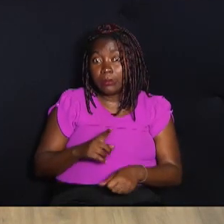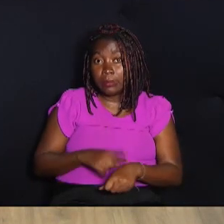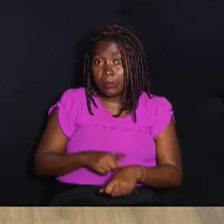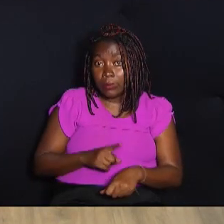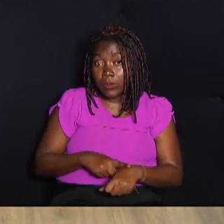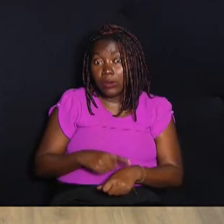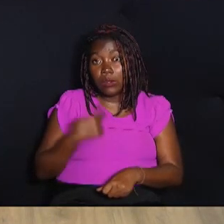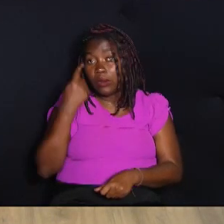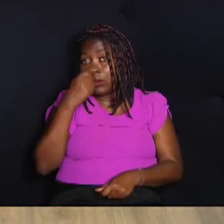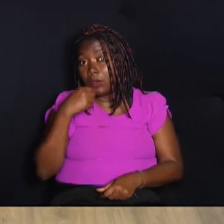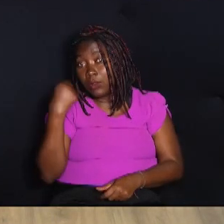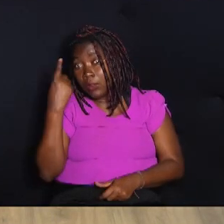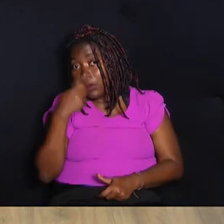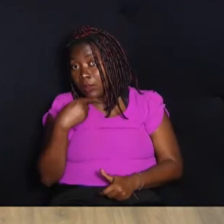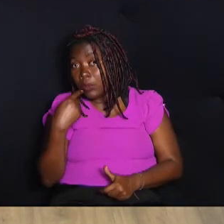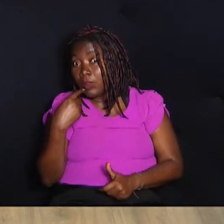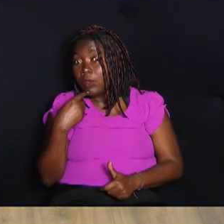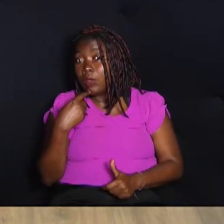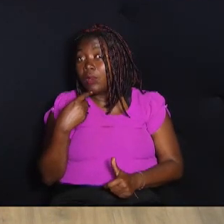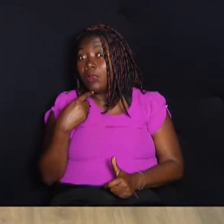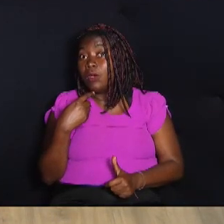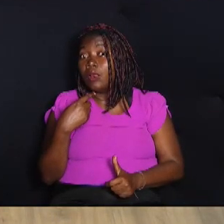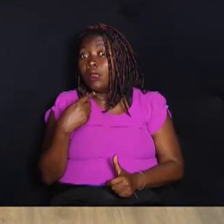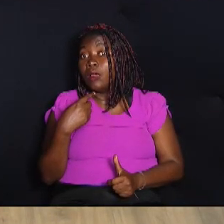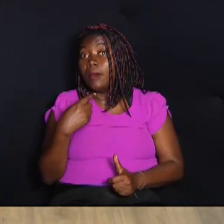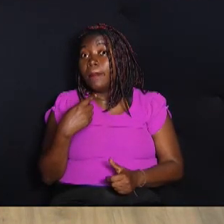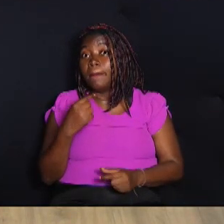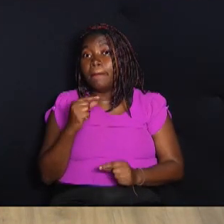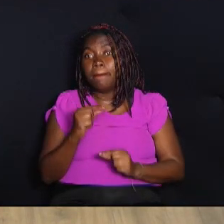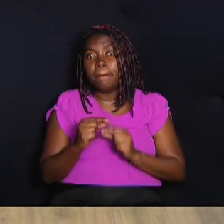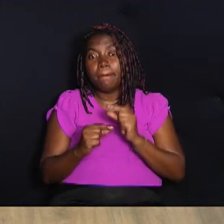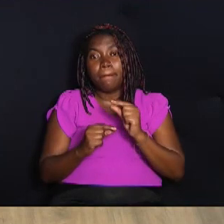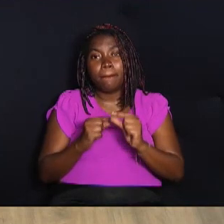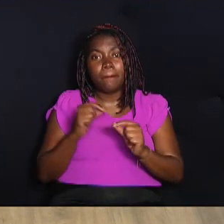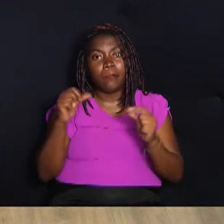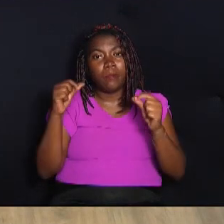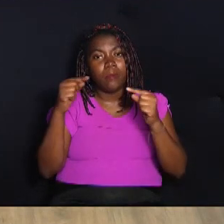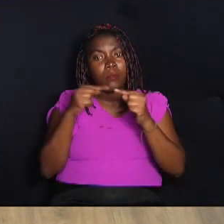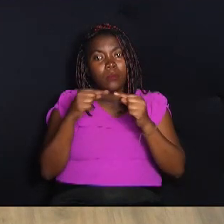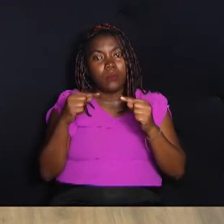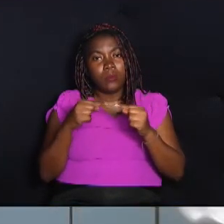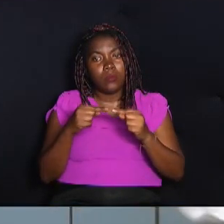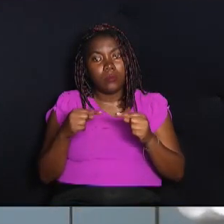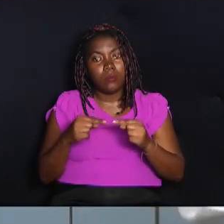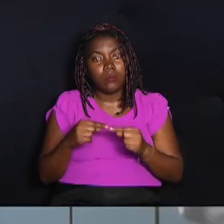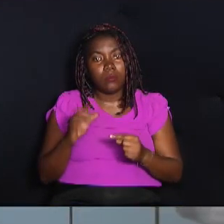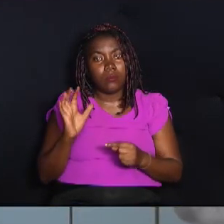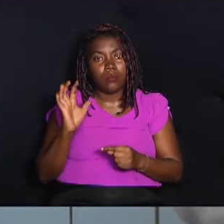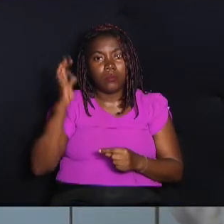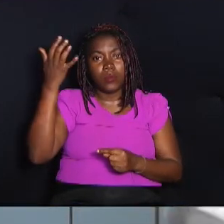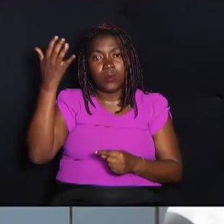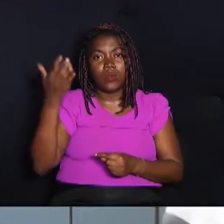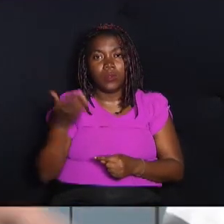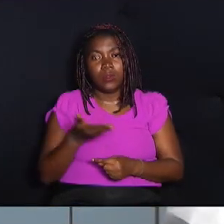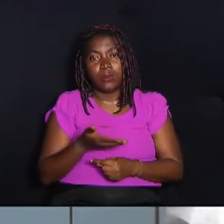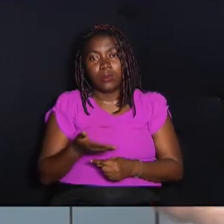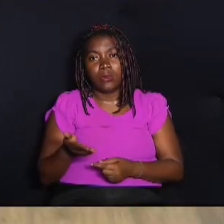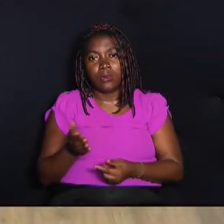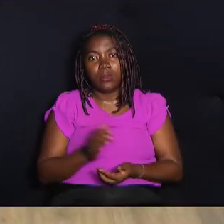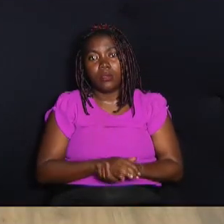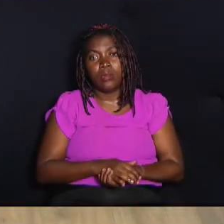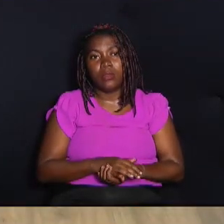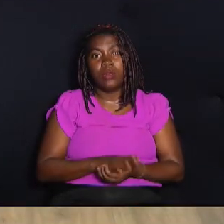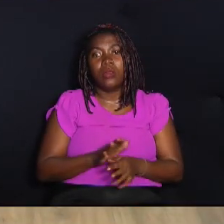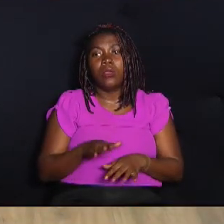coisas sejam, de alguma forma, que seja paulatinamente se adequando àquela situação, àquela realidade da criança e do adolescente. Qual que é a sua